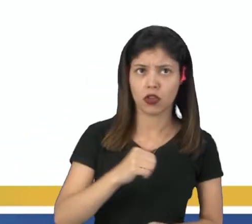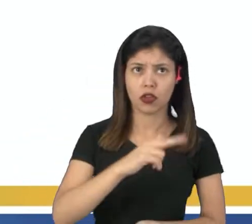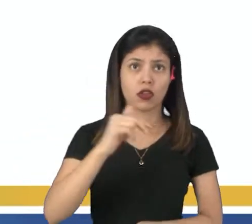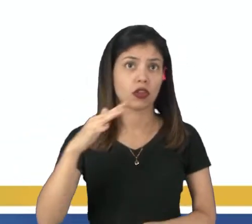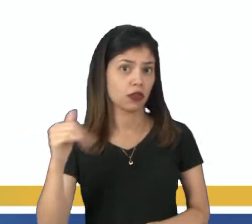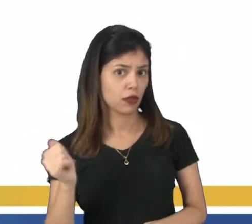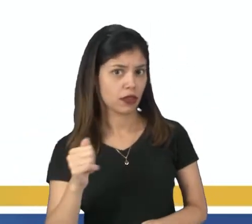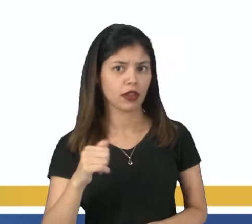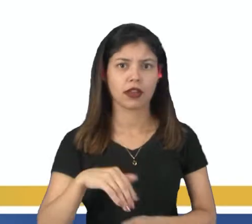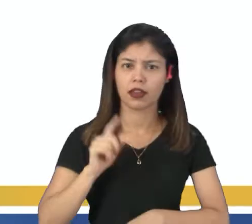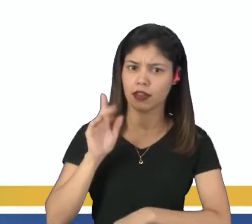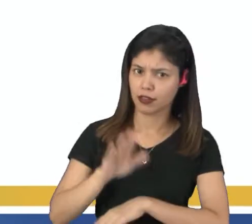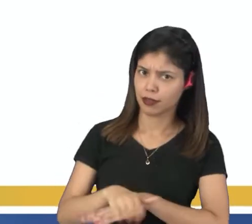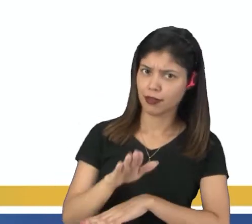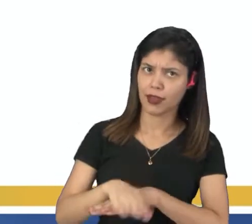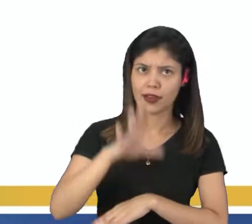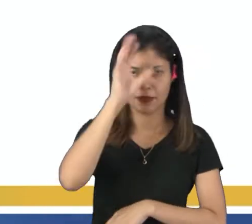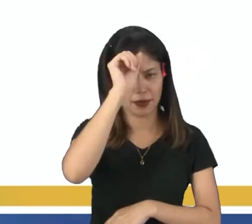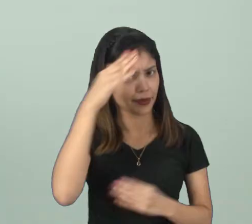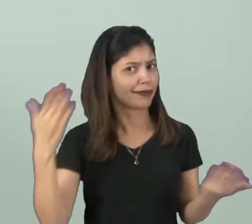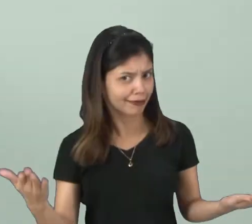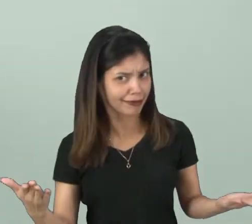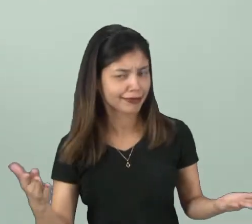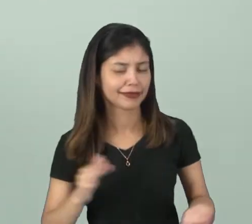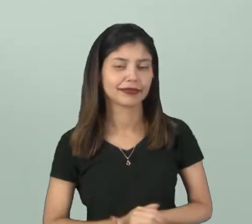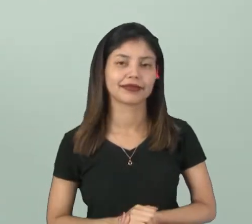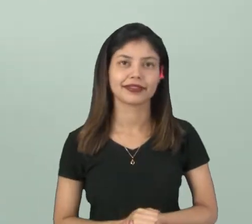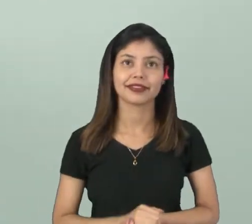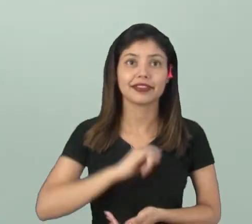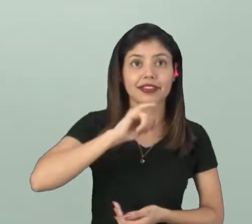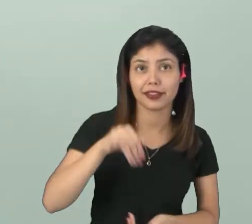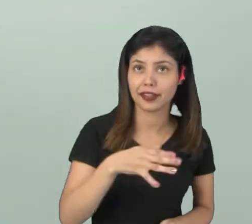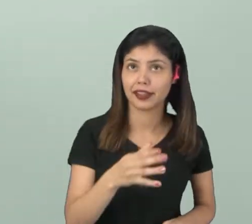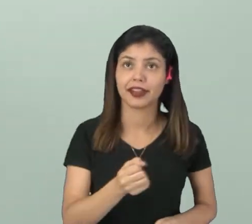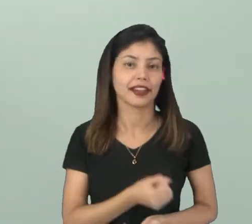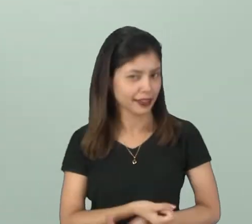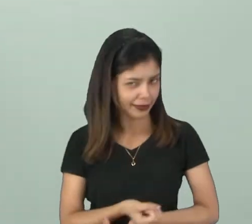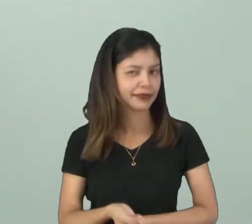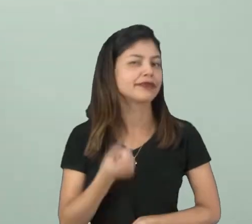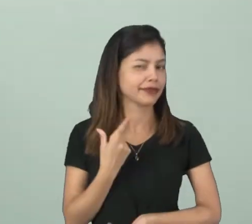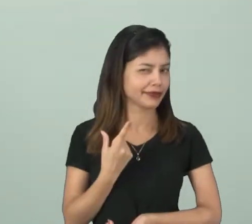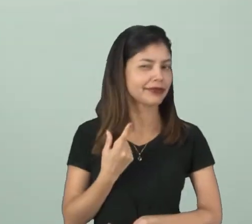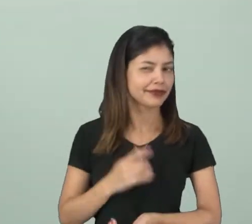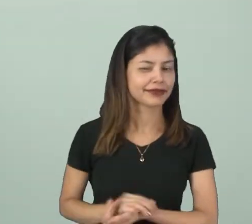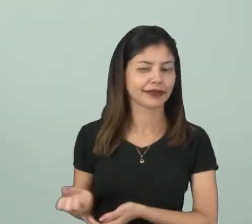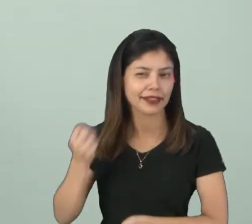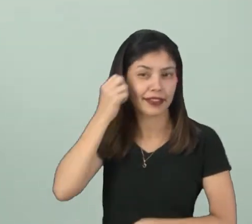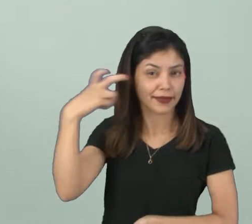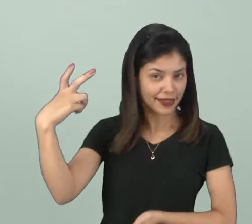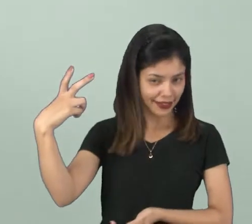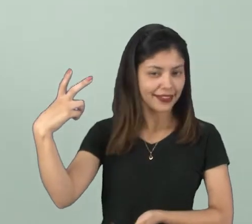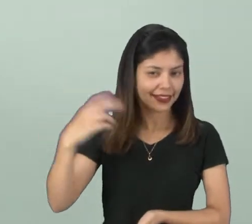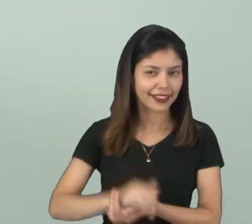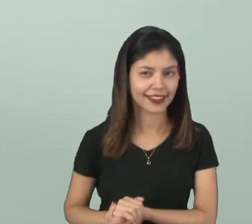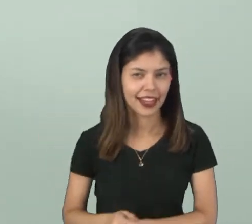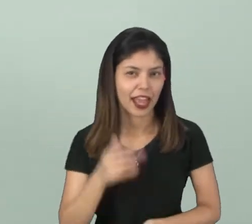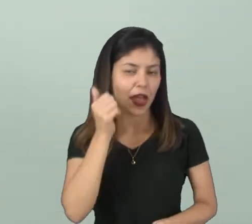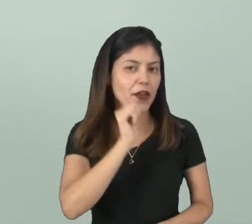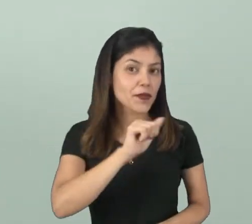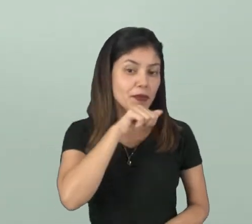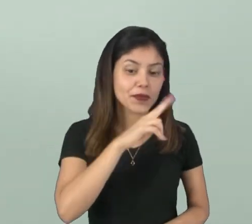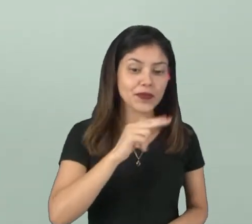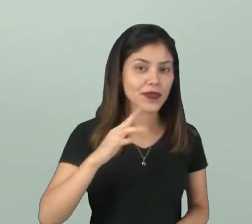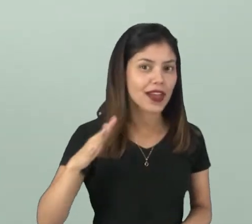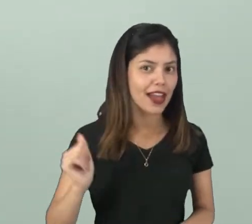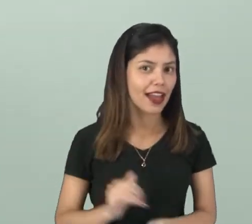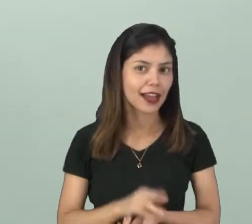tarde para aprender?" Gente, o Joãozinho, ele é uma figura muito esperta. É aquele filho que a mãe nunca sabe